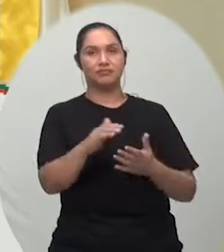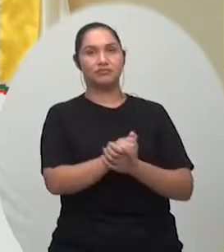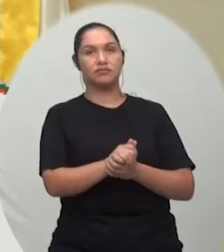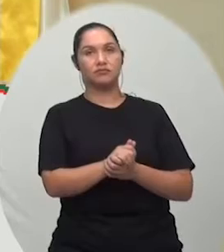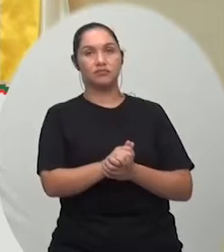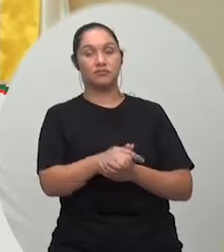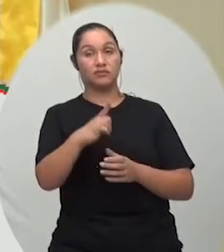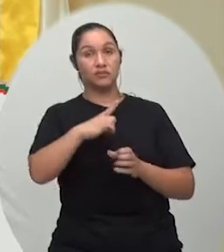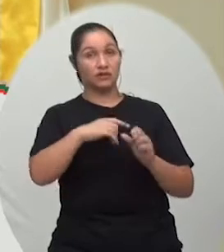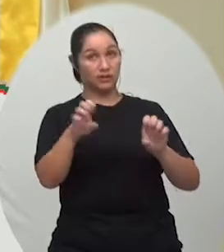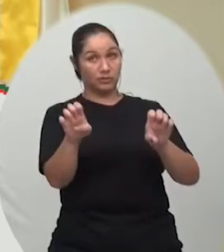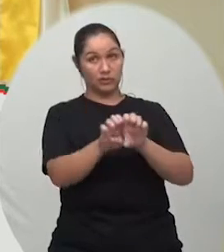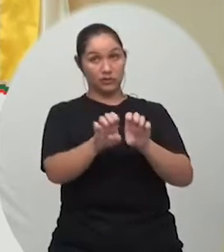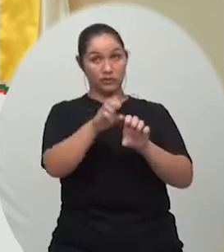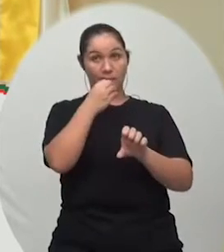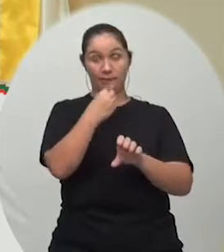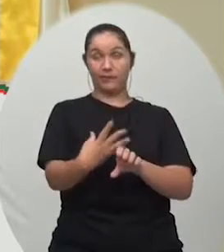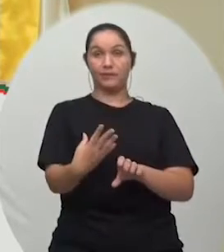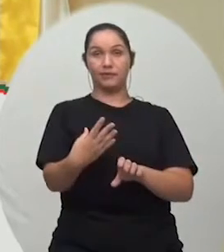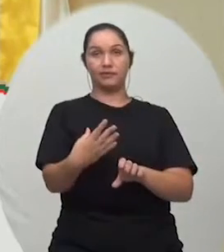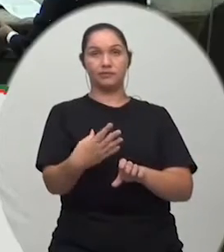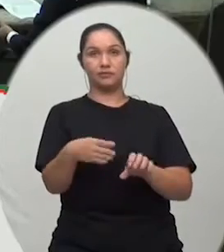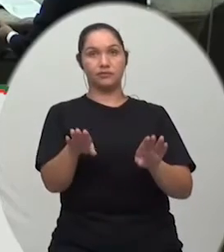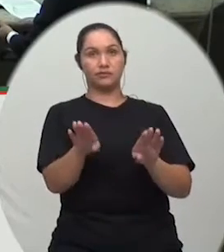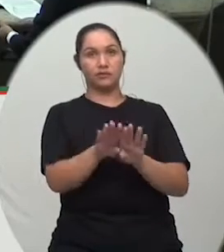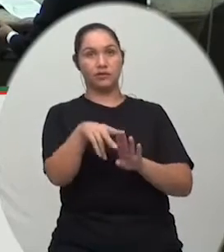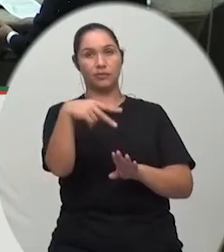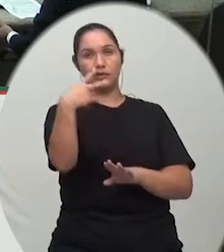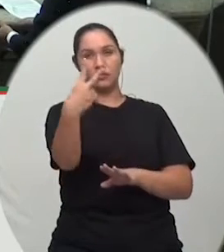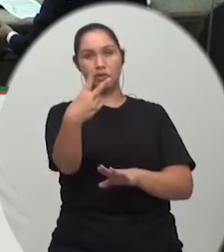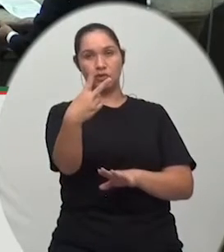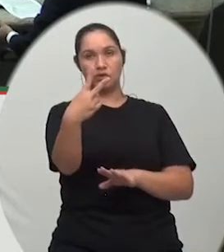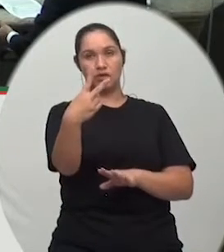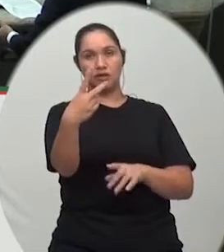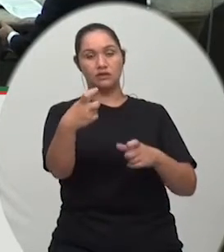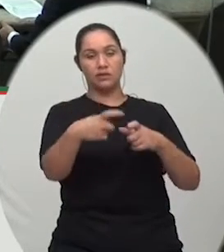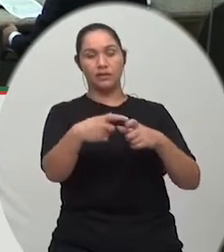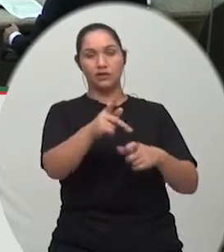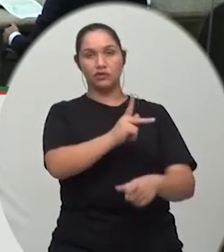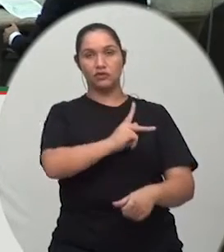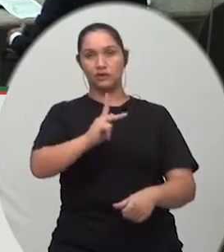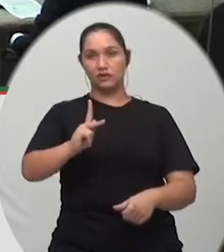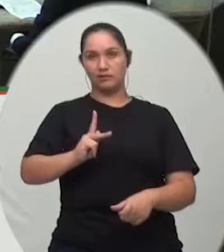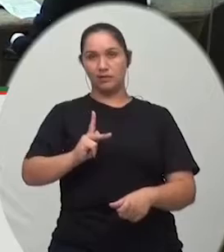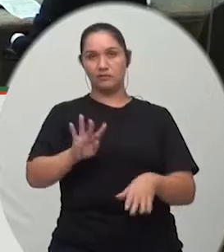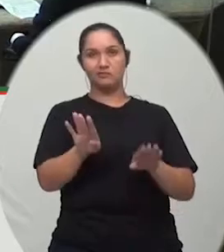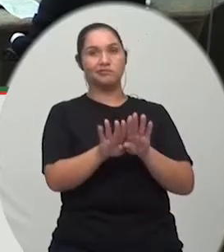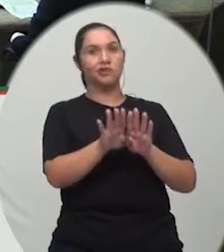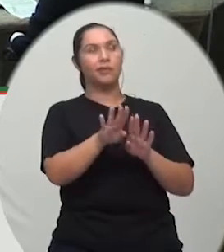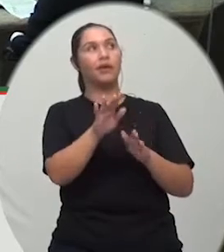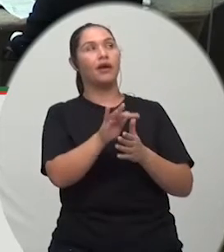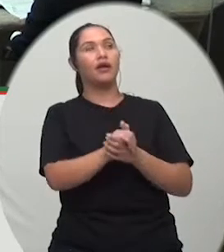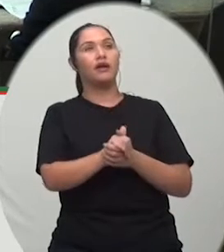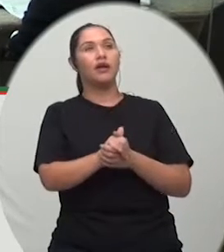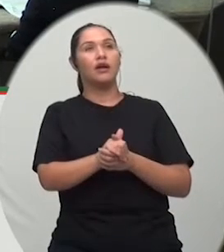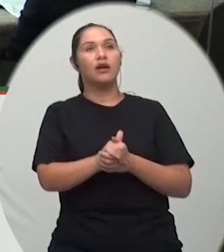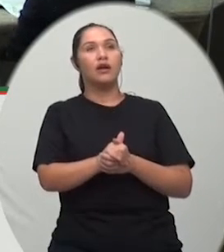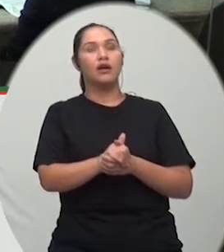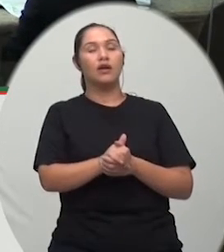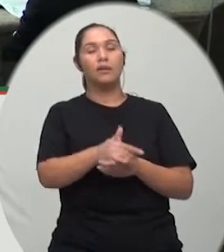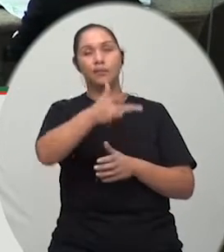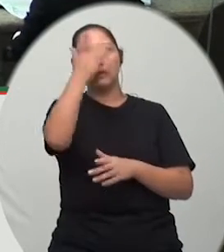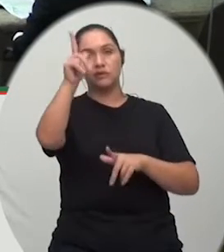com uma estrutura legal, pelo menos 2 veterinários, teria funcionários lá, um